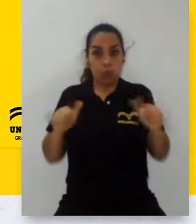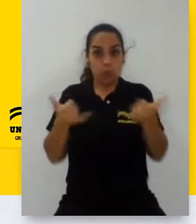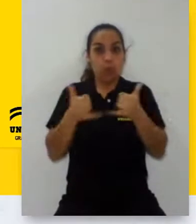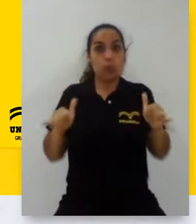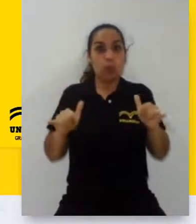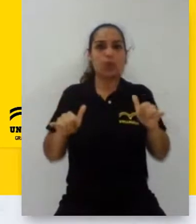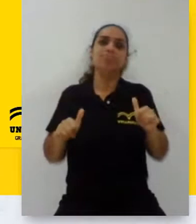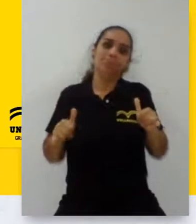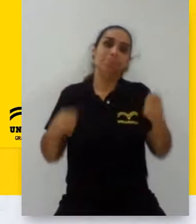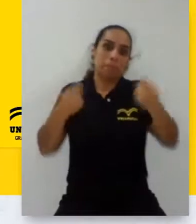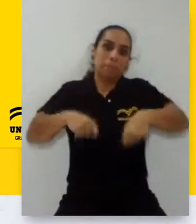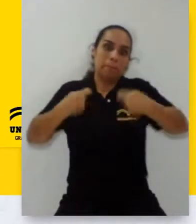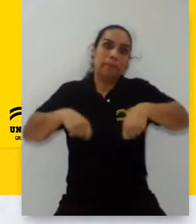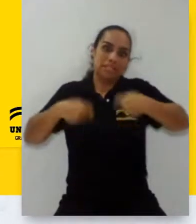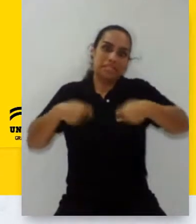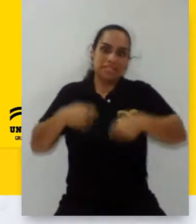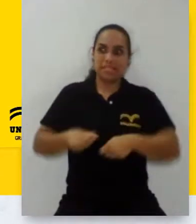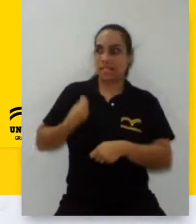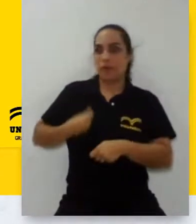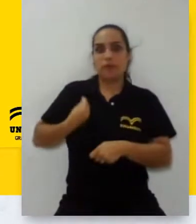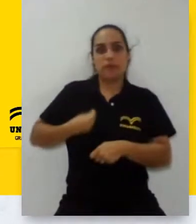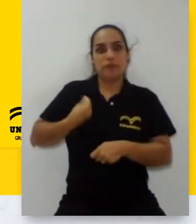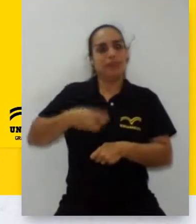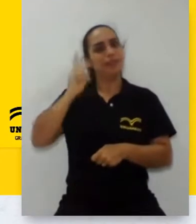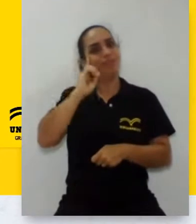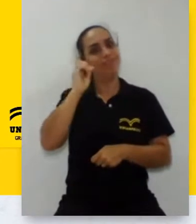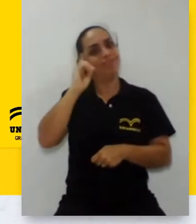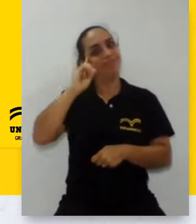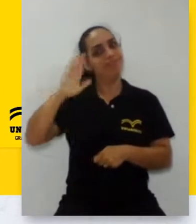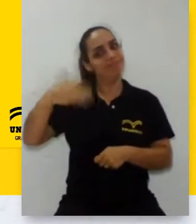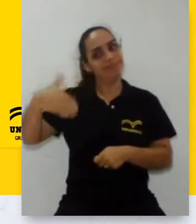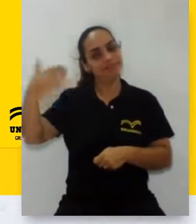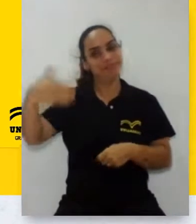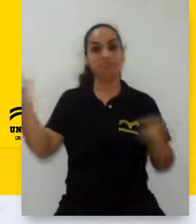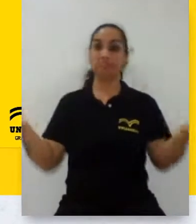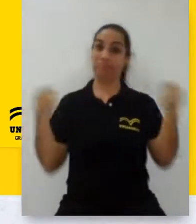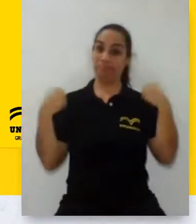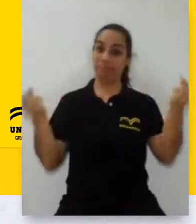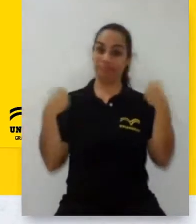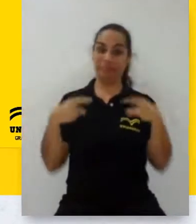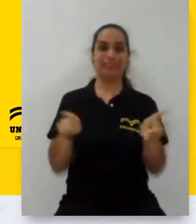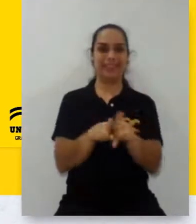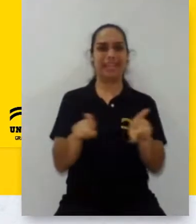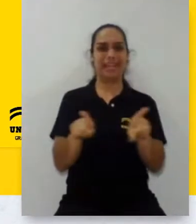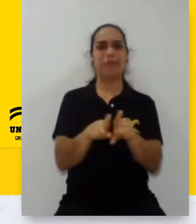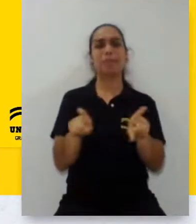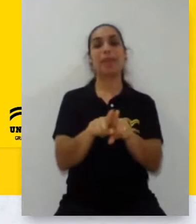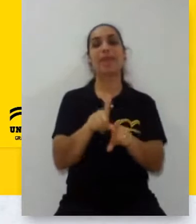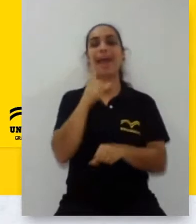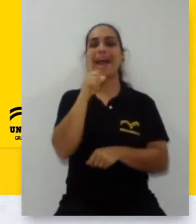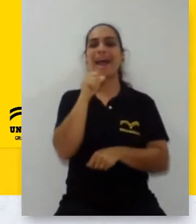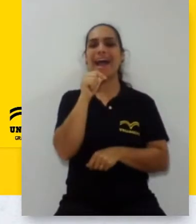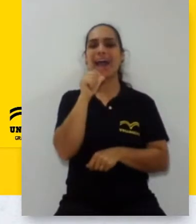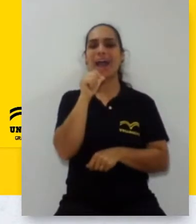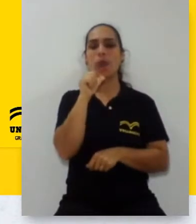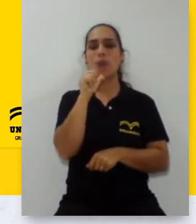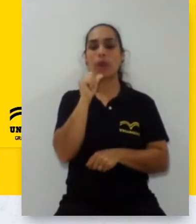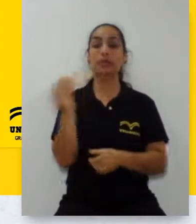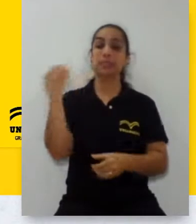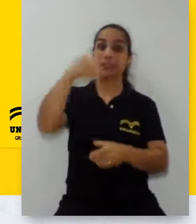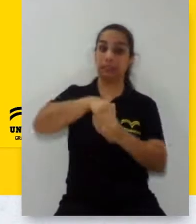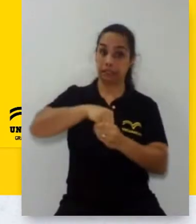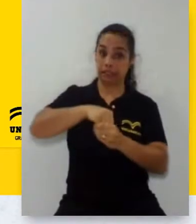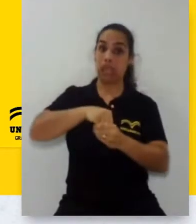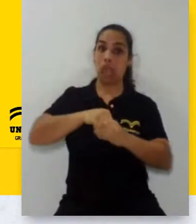para a nossa vida diária e para o exercício, e produção de água, lá na mitocôndria. Então, só para nós entendermos